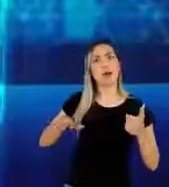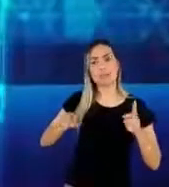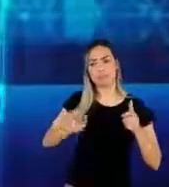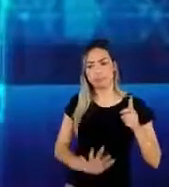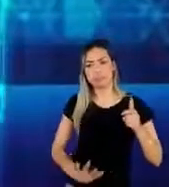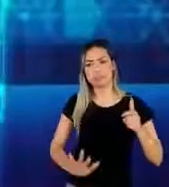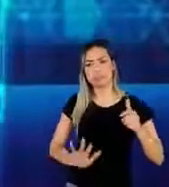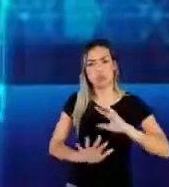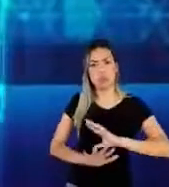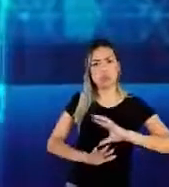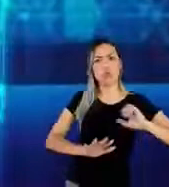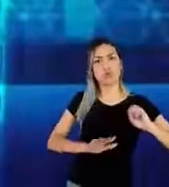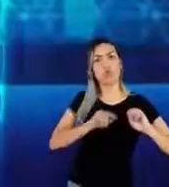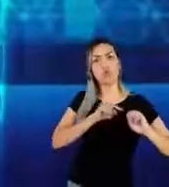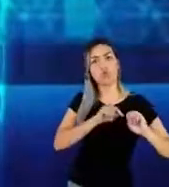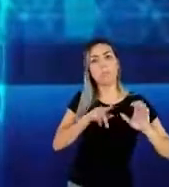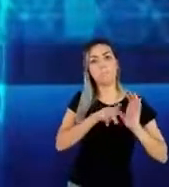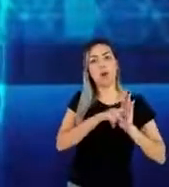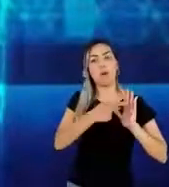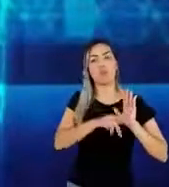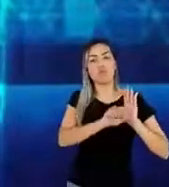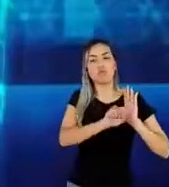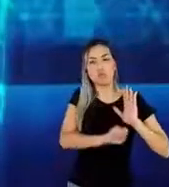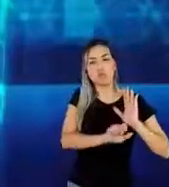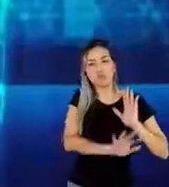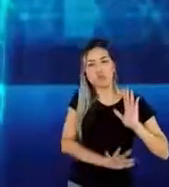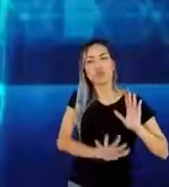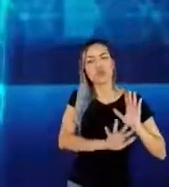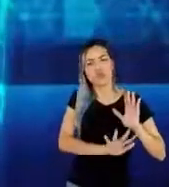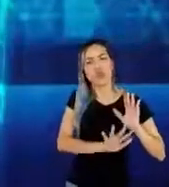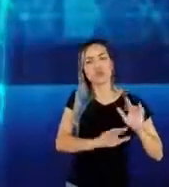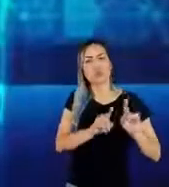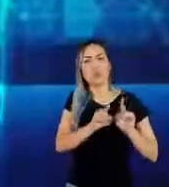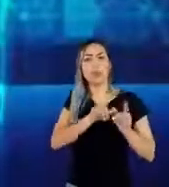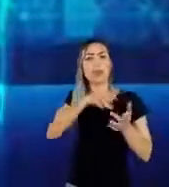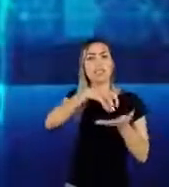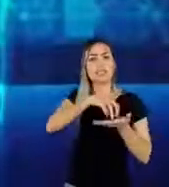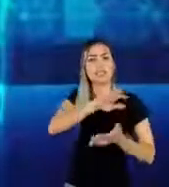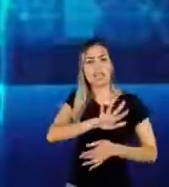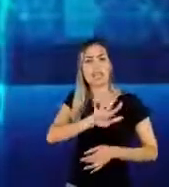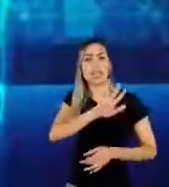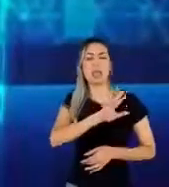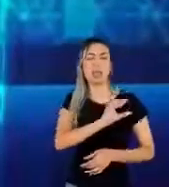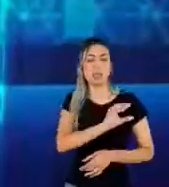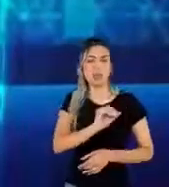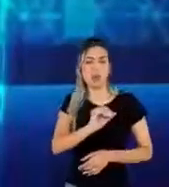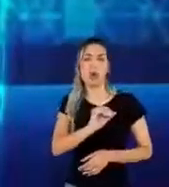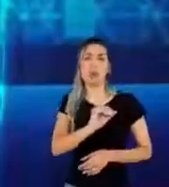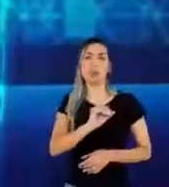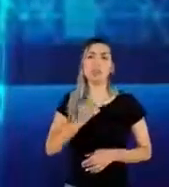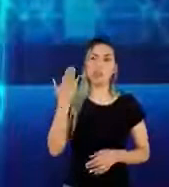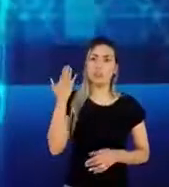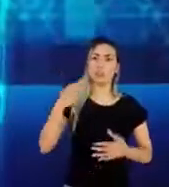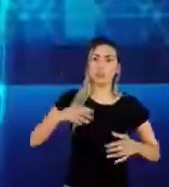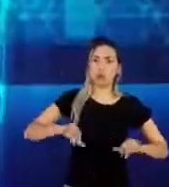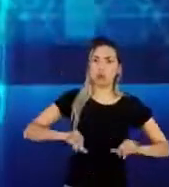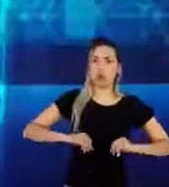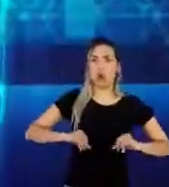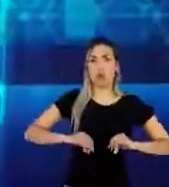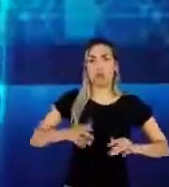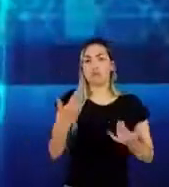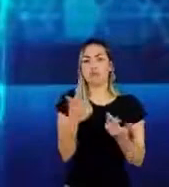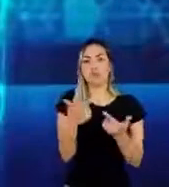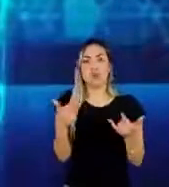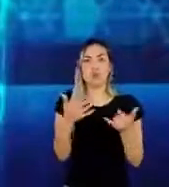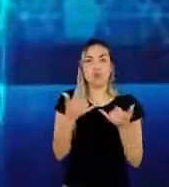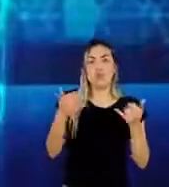sendo destinada aqui para a região sudeste e centro-oeste, que sofria com a crise hídrica, afinal de contas, os reservatórios das hidrelétricas